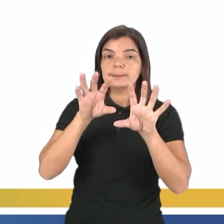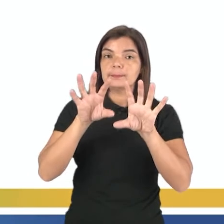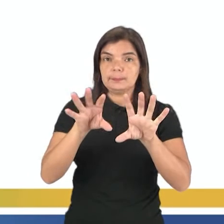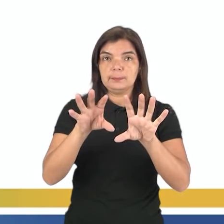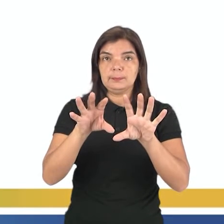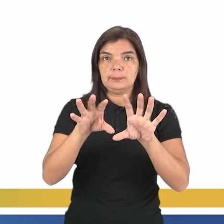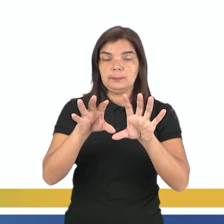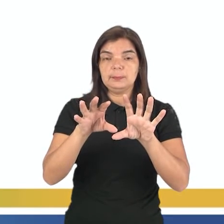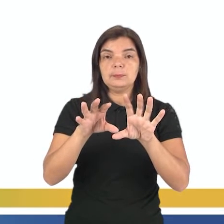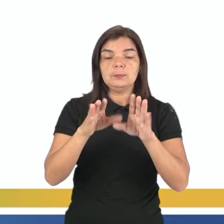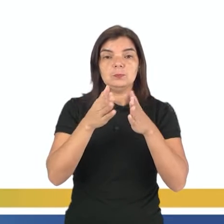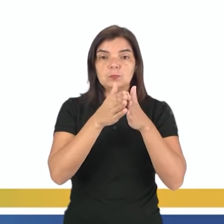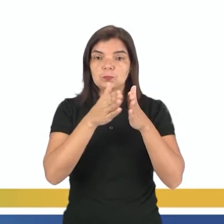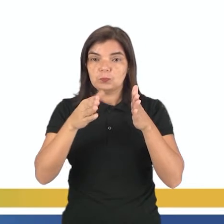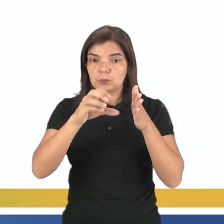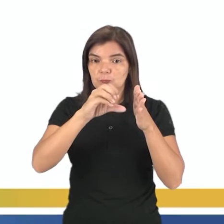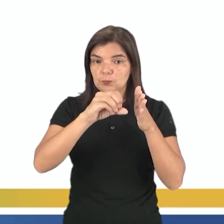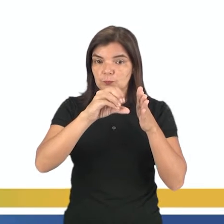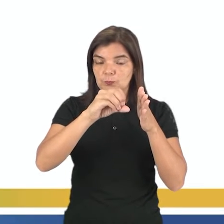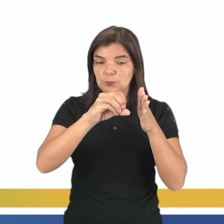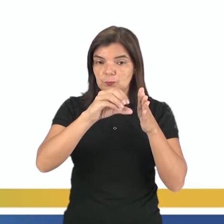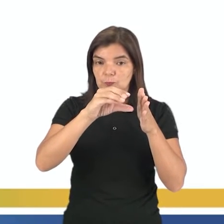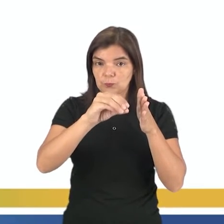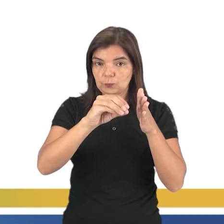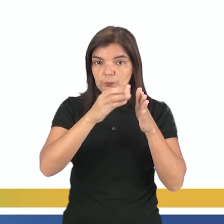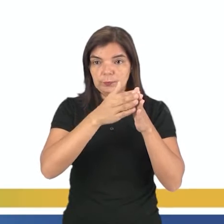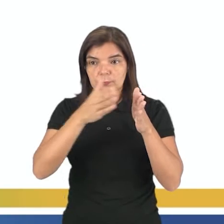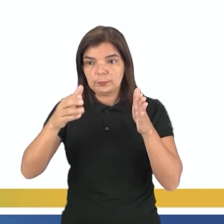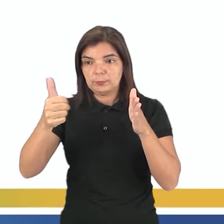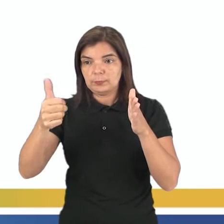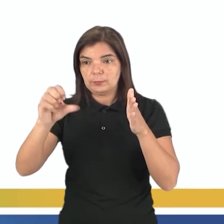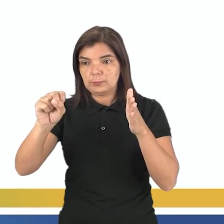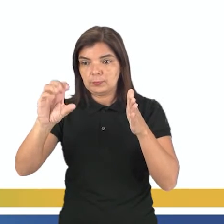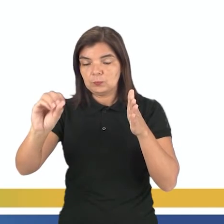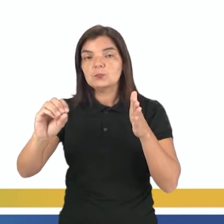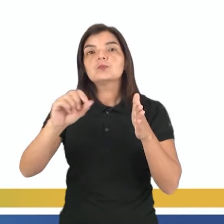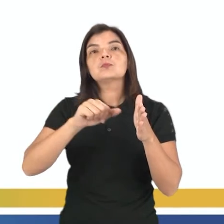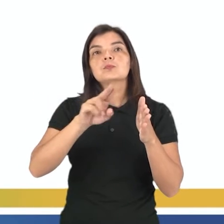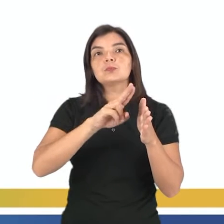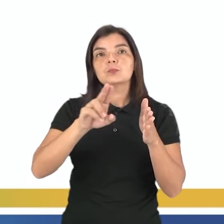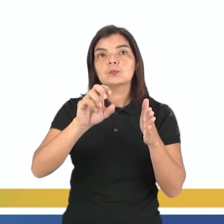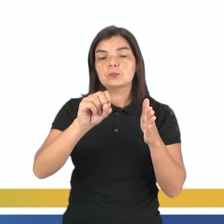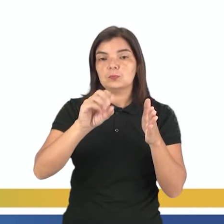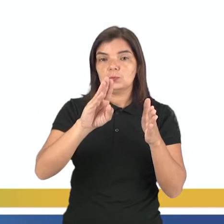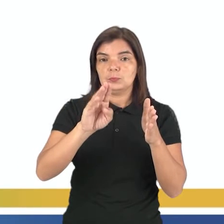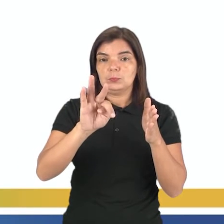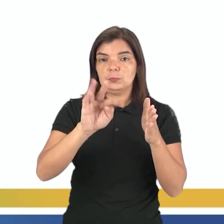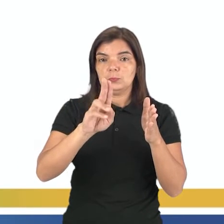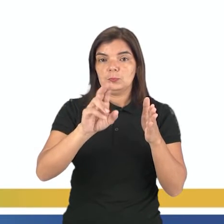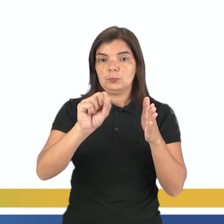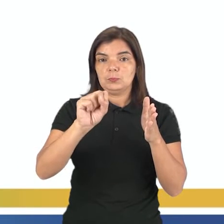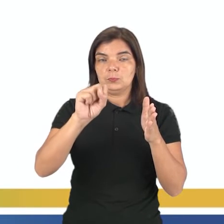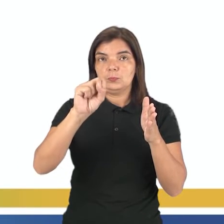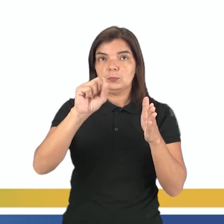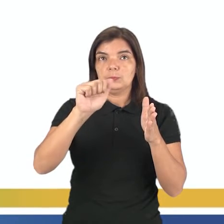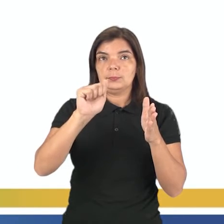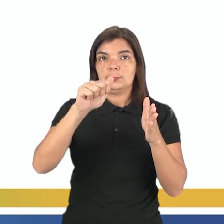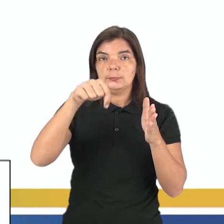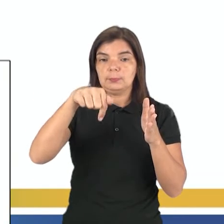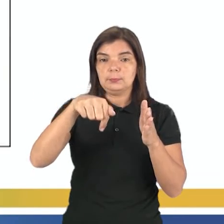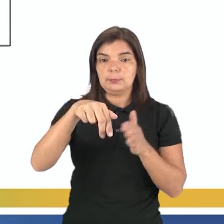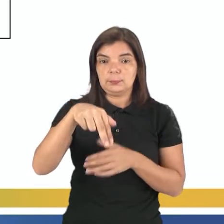forma, entre esse intervalo de 90 e entre 180, é chamado de triângulo obtusângulo ou obtuso,